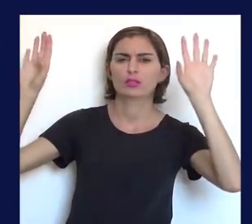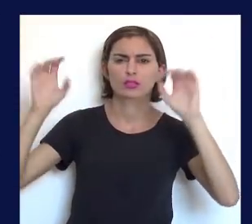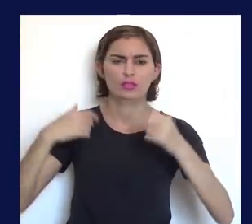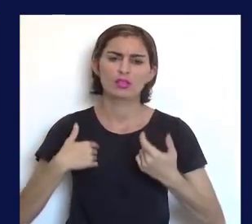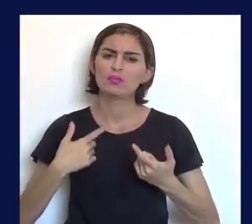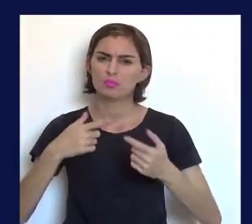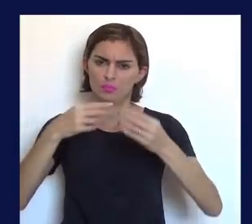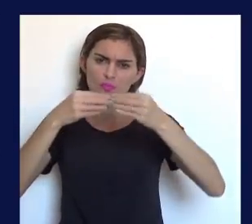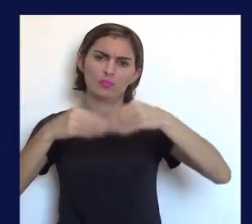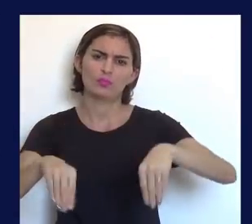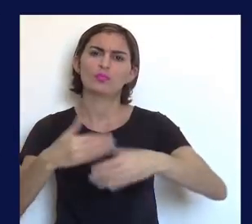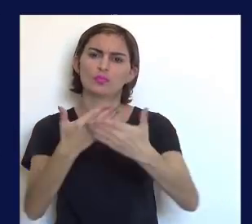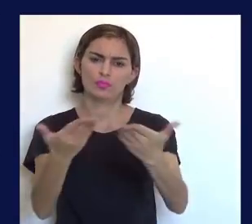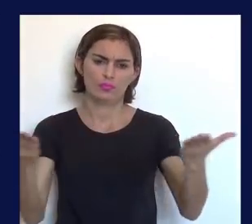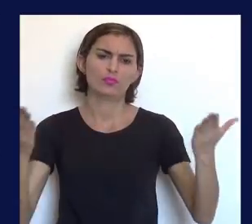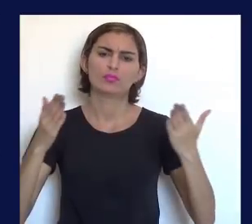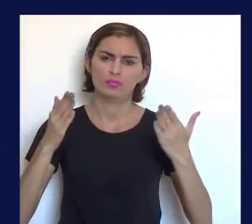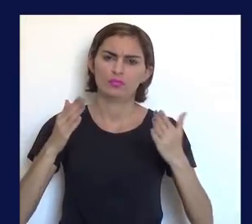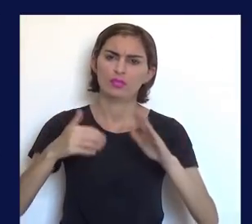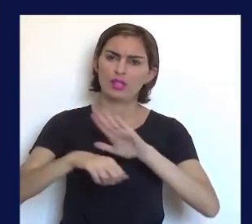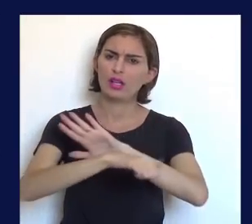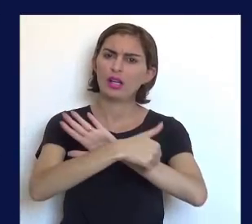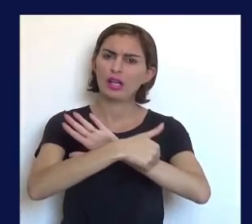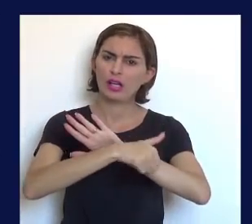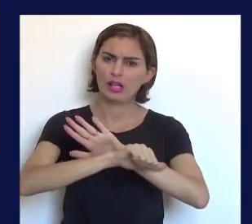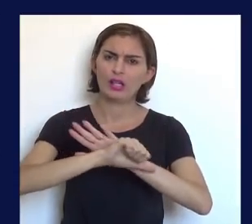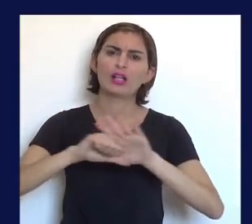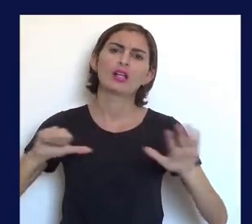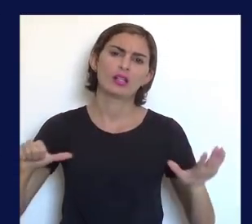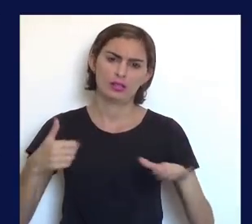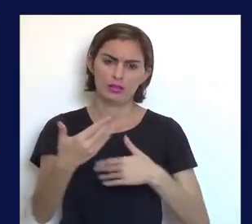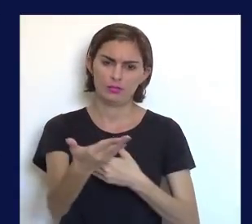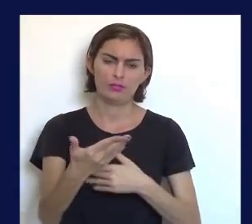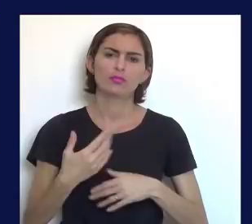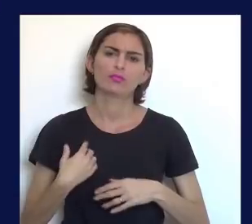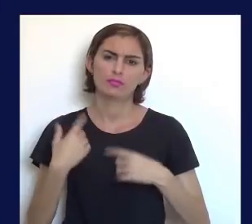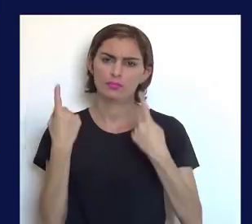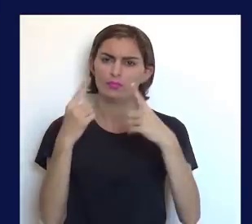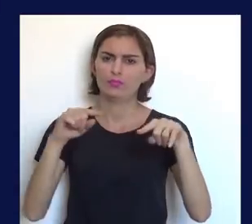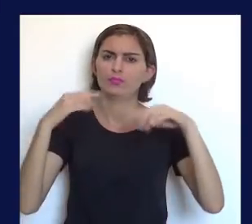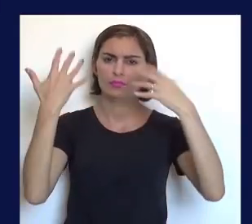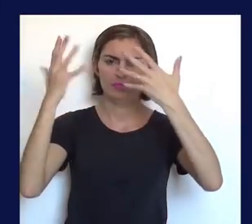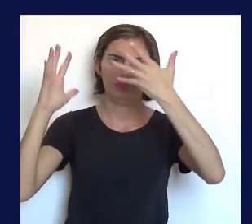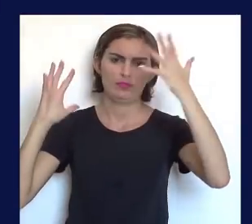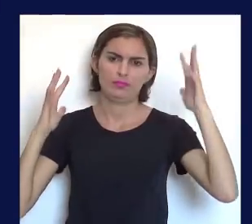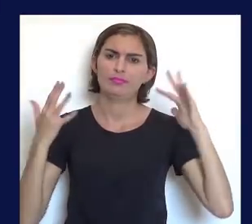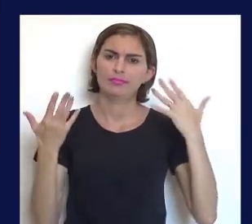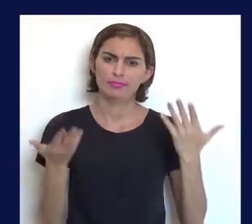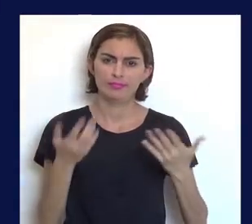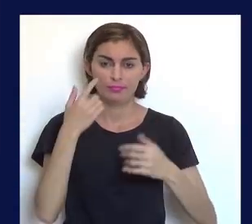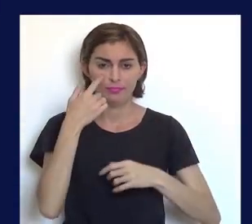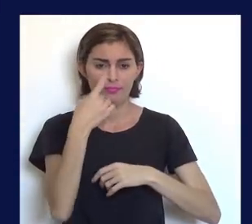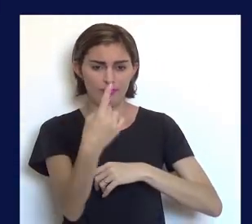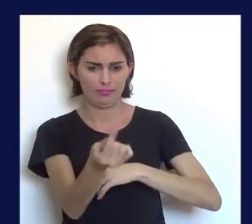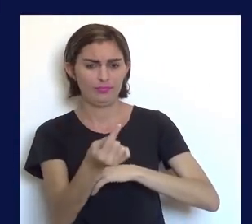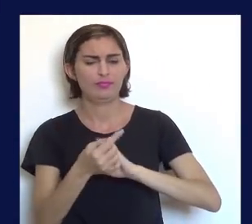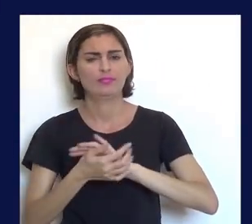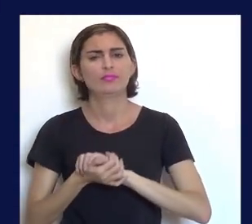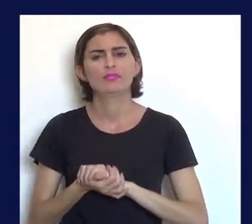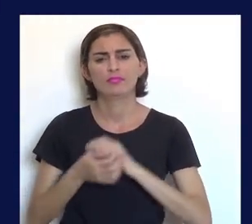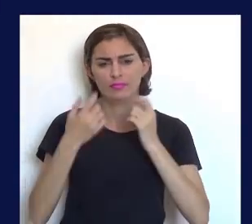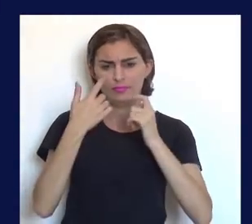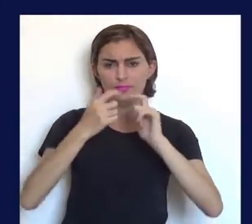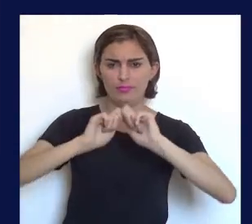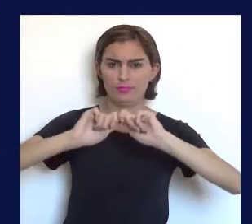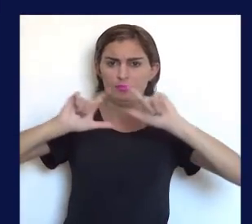um crime ambiental, mas vamos estudar, tá? Então, do lado direito da tela, olhe para a tela nesse exato